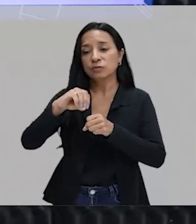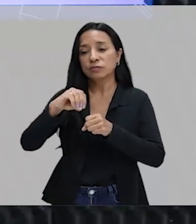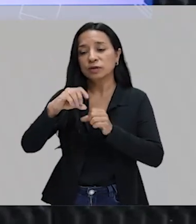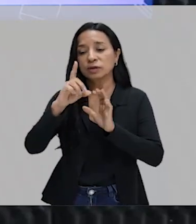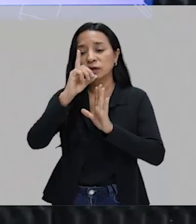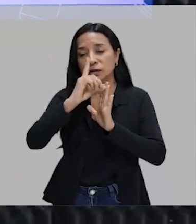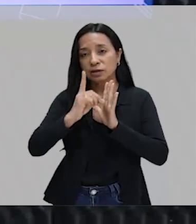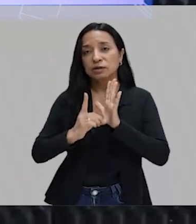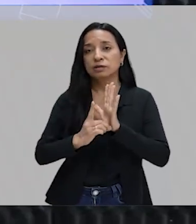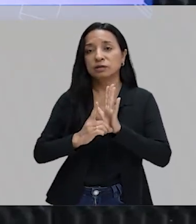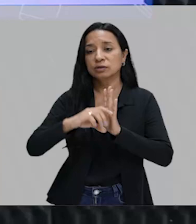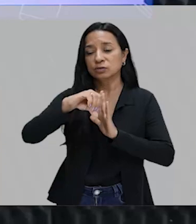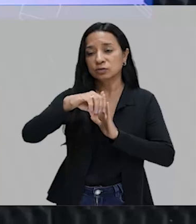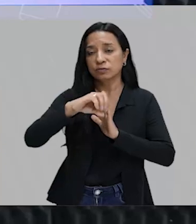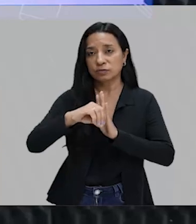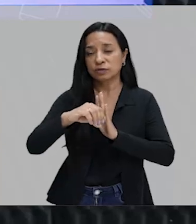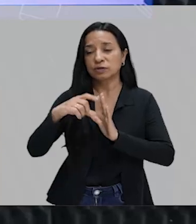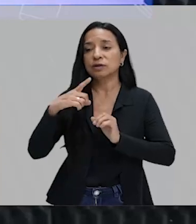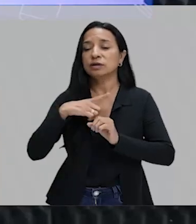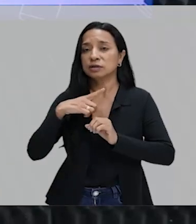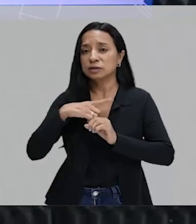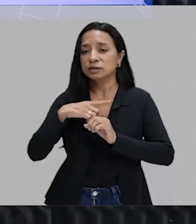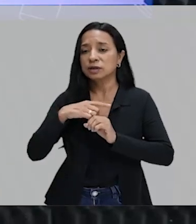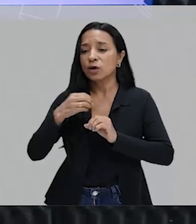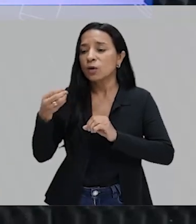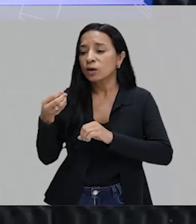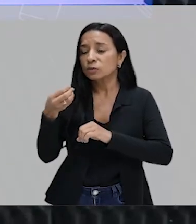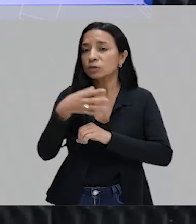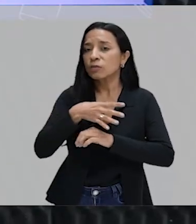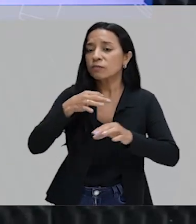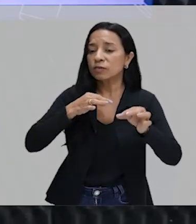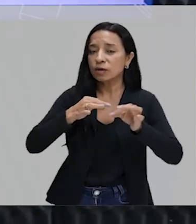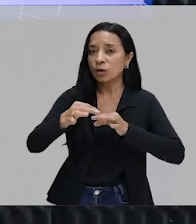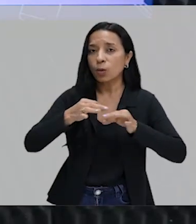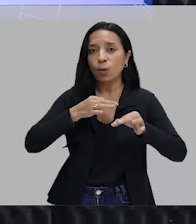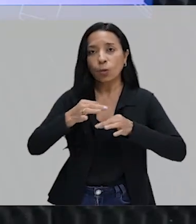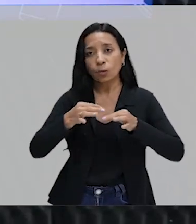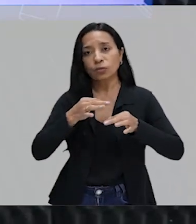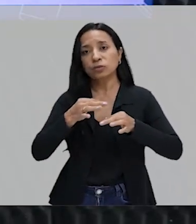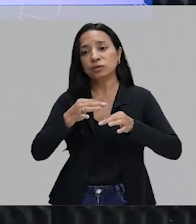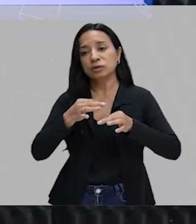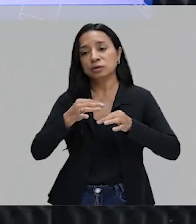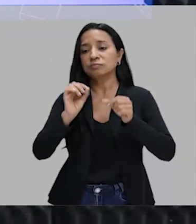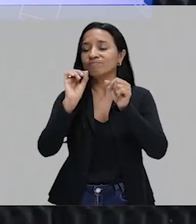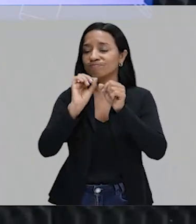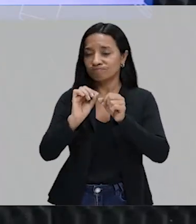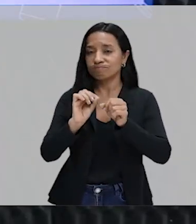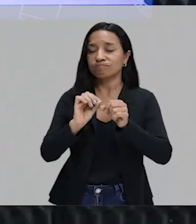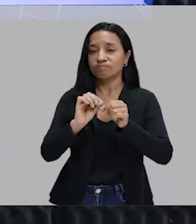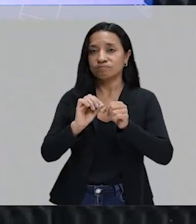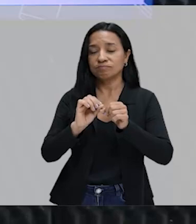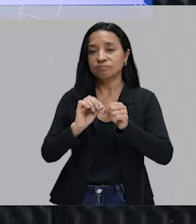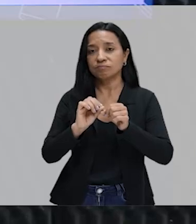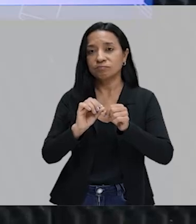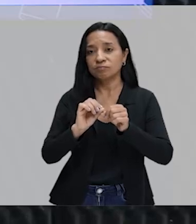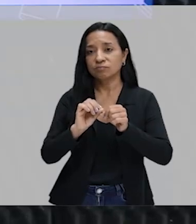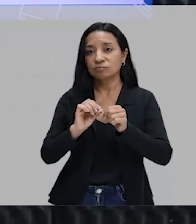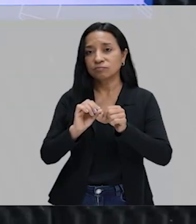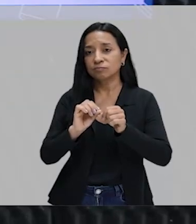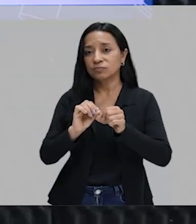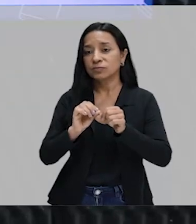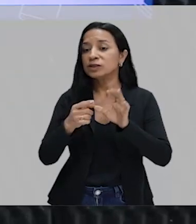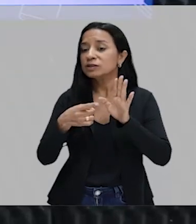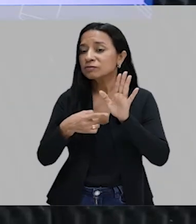90, nós teremos uma nova ordem. Uma nova ordem irá se estabelecer. Pelo menos ela se